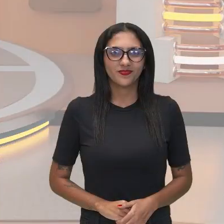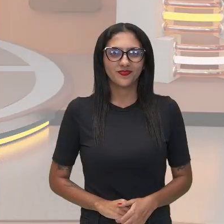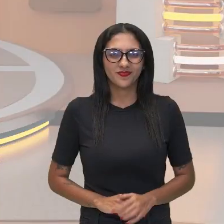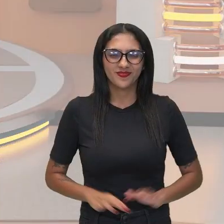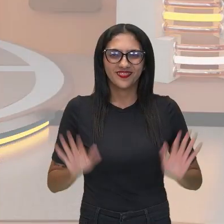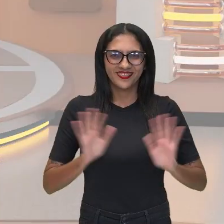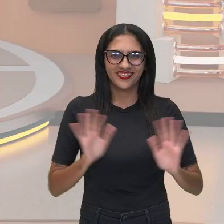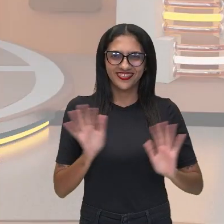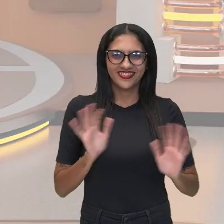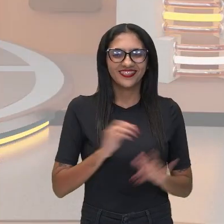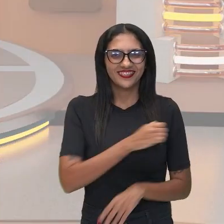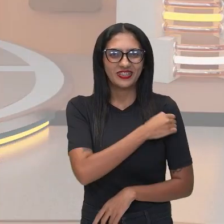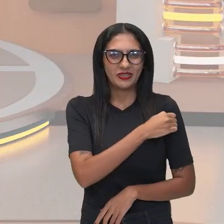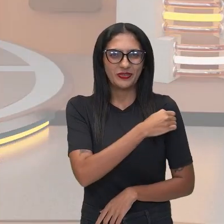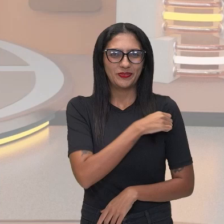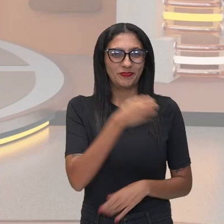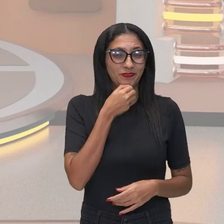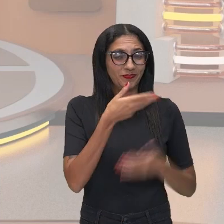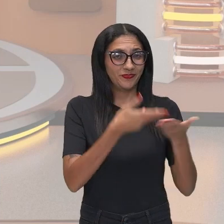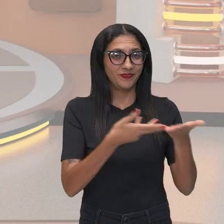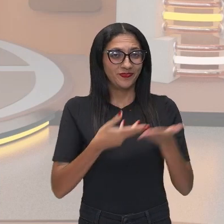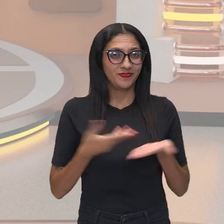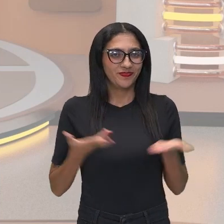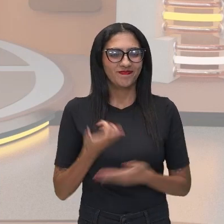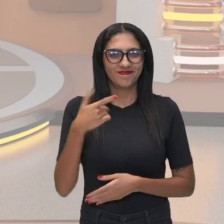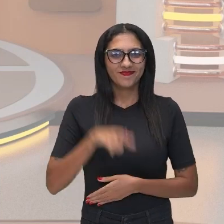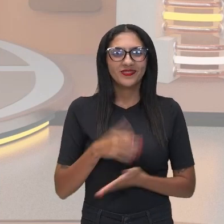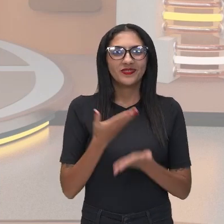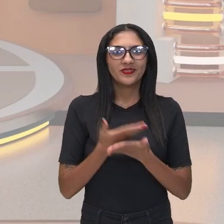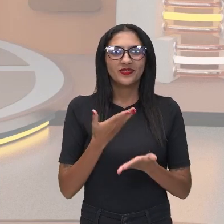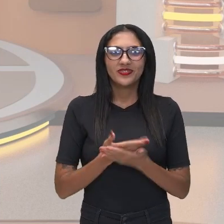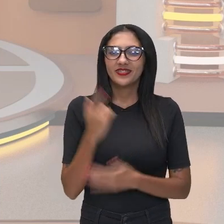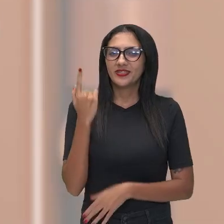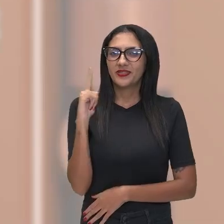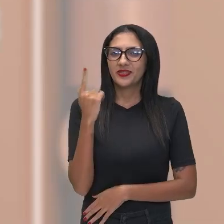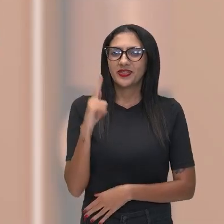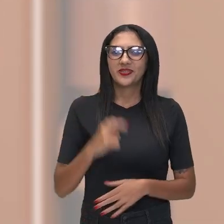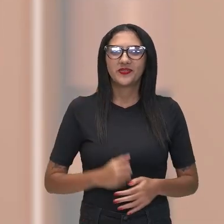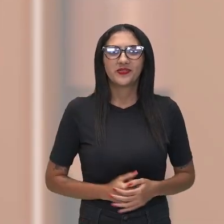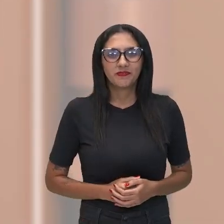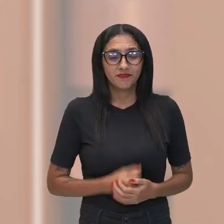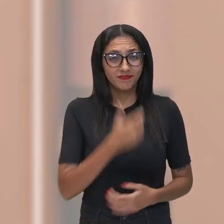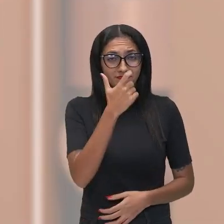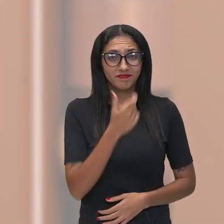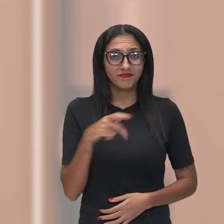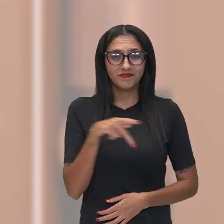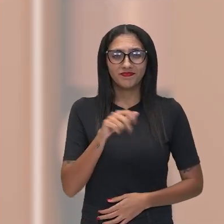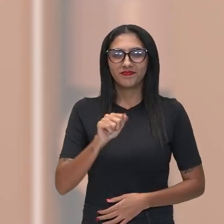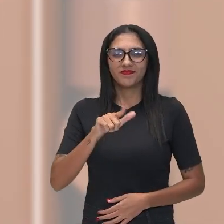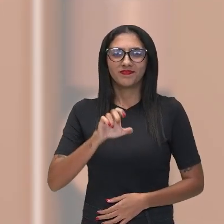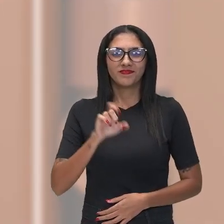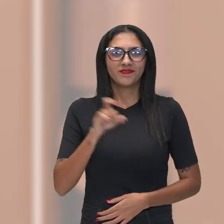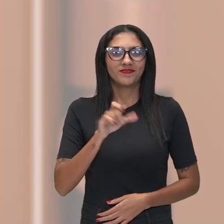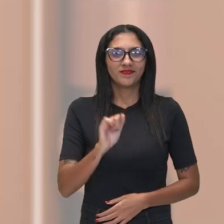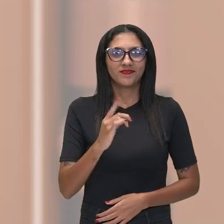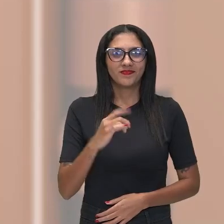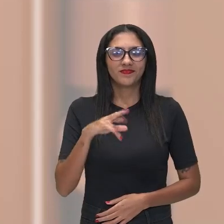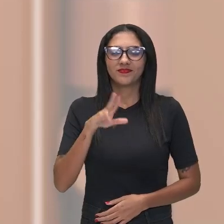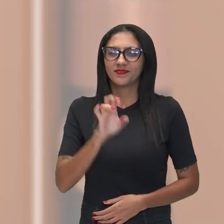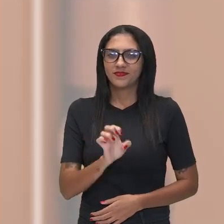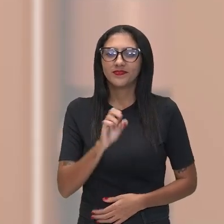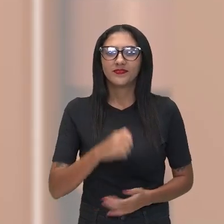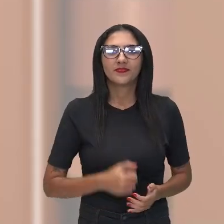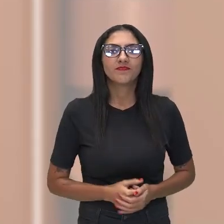Olá, então, sejam muito bem-vindos a mais uma aula de Geografia. Eu sou o professor Alexandre Donato